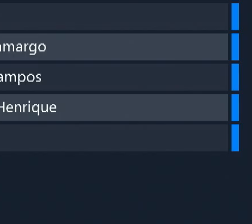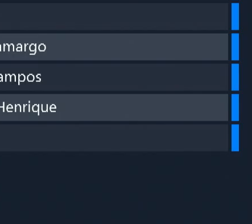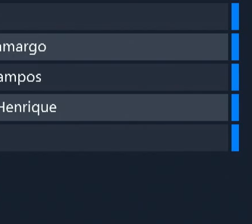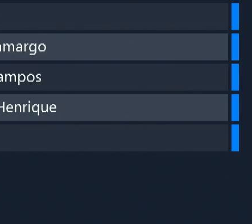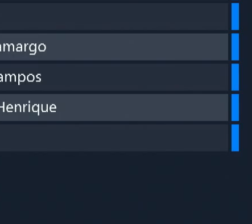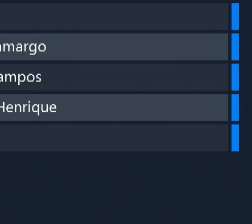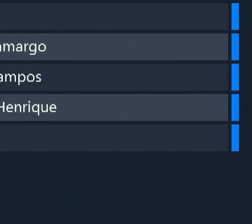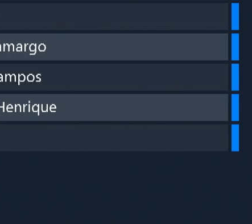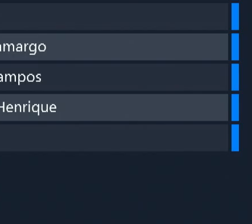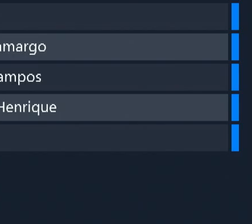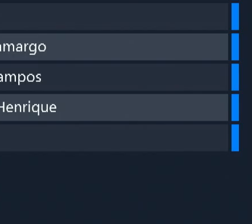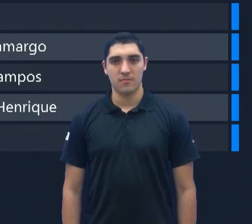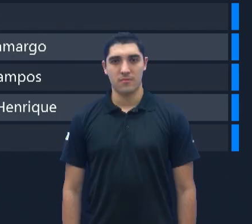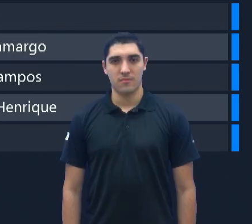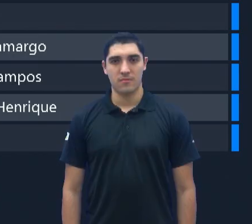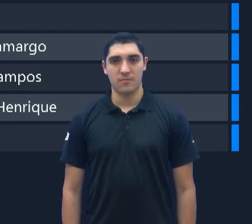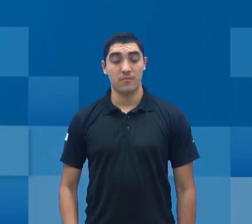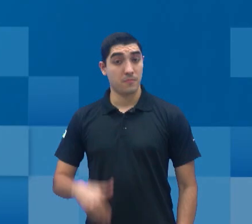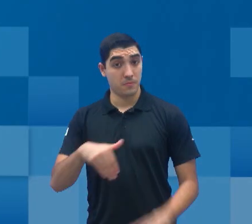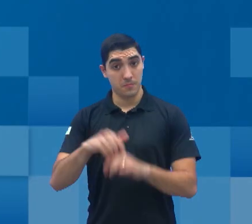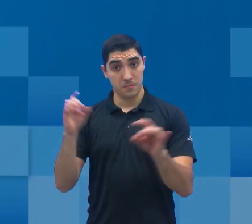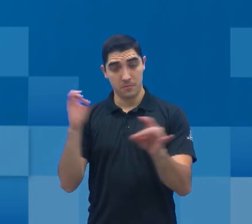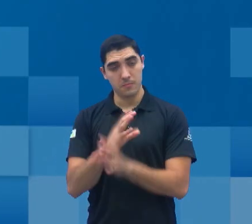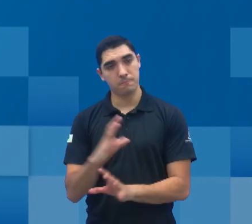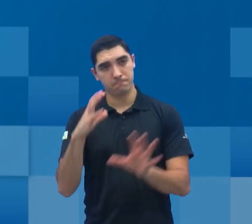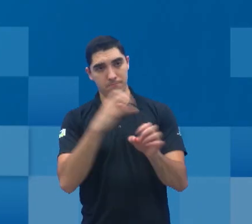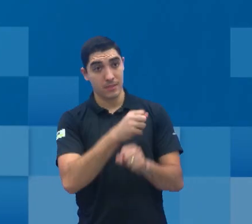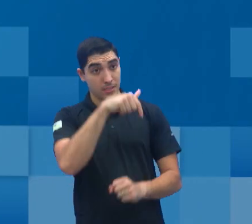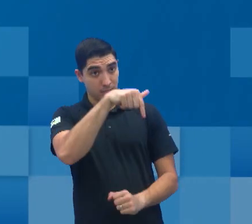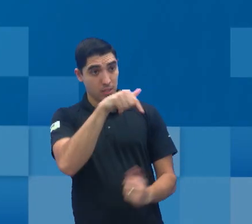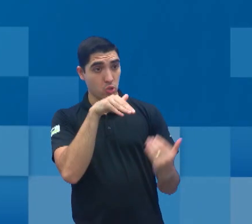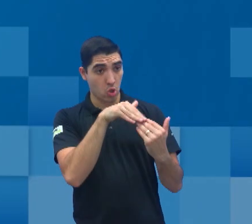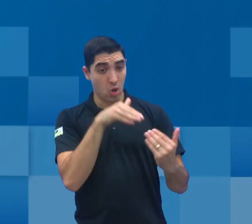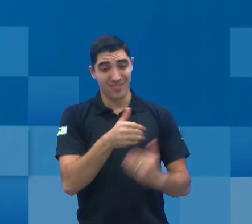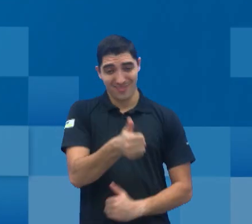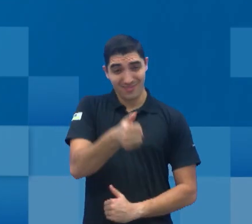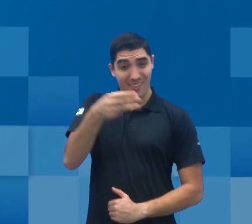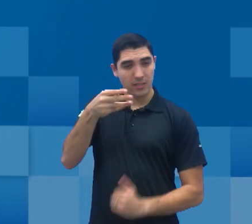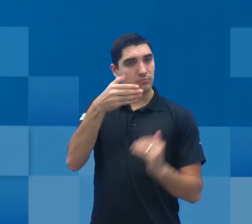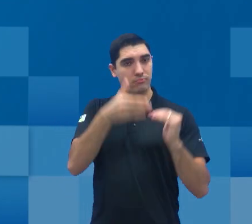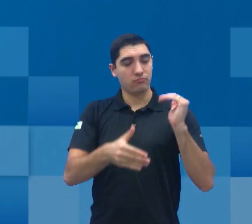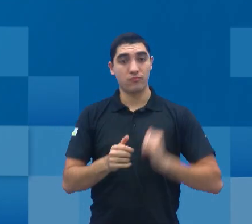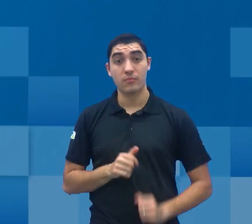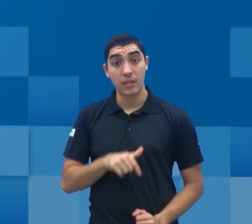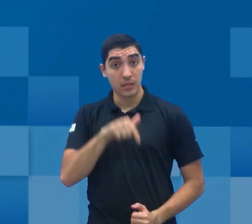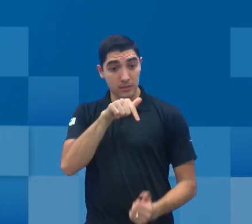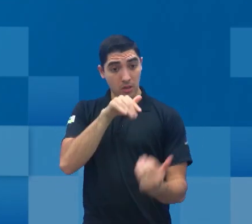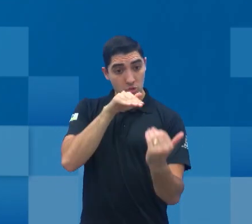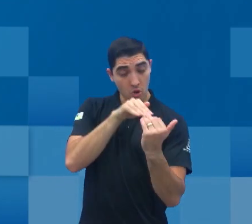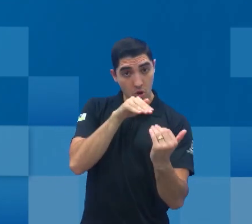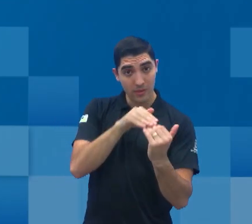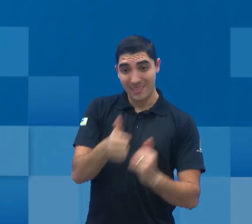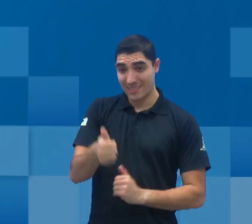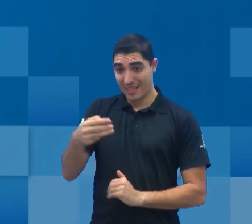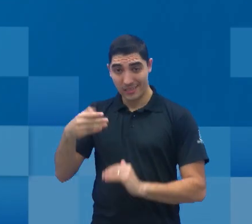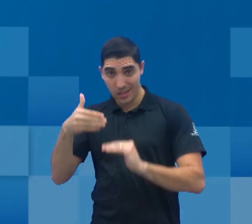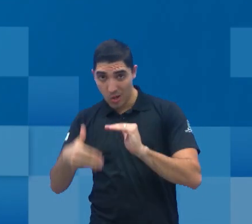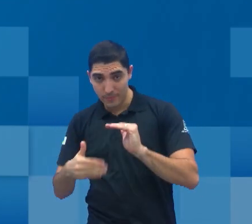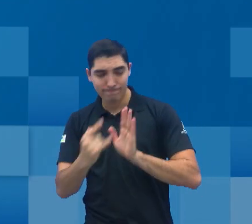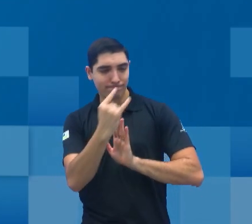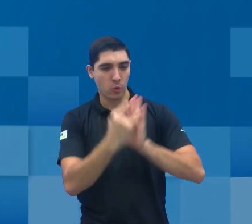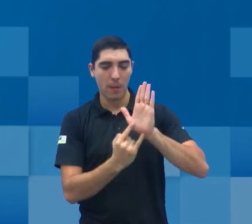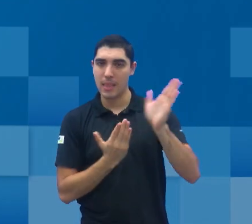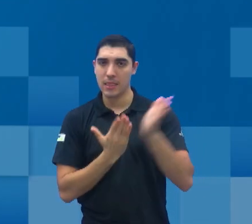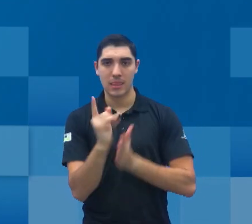Encerrada a votação. 7 votos favoráveis, 13 votos contrários. Com 7 votos favoráveis, 13 votos contrários, o requerimento